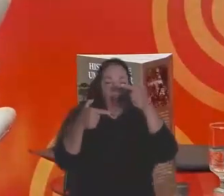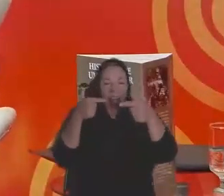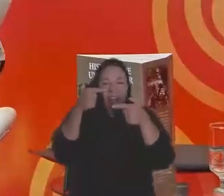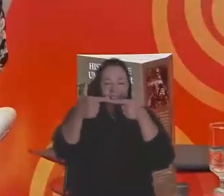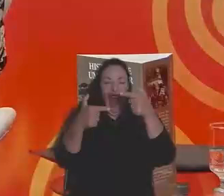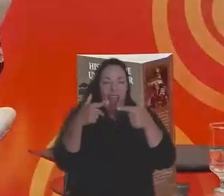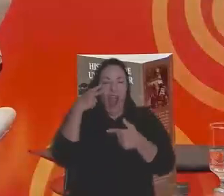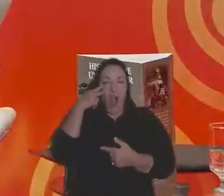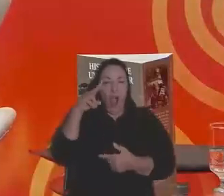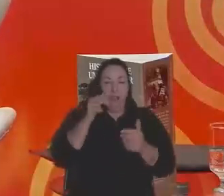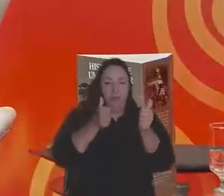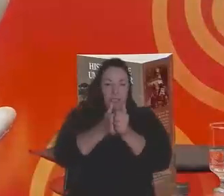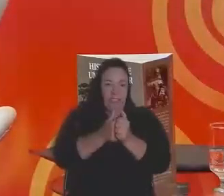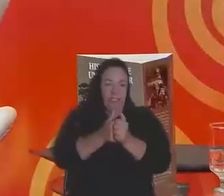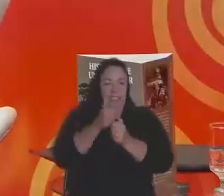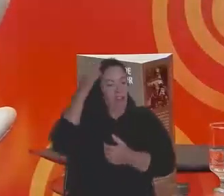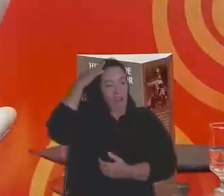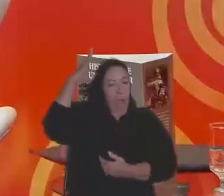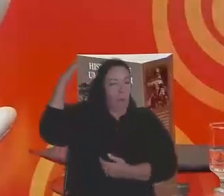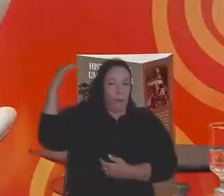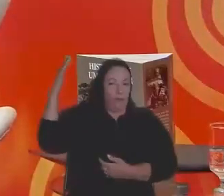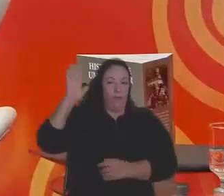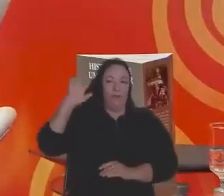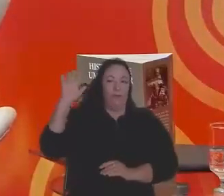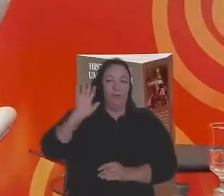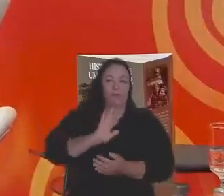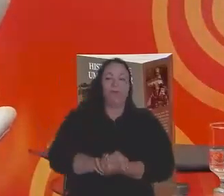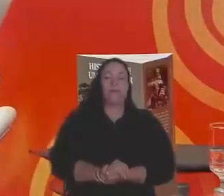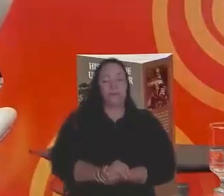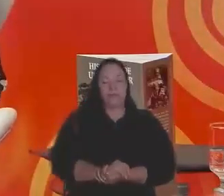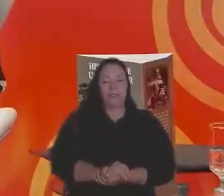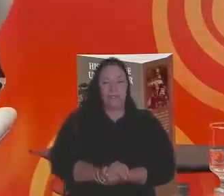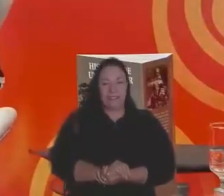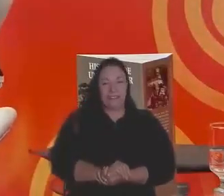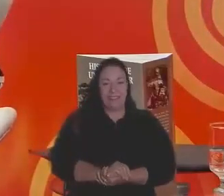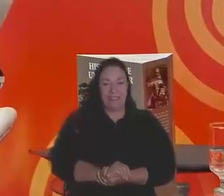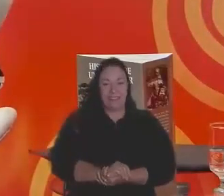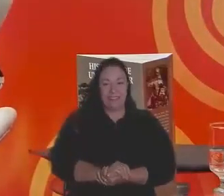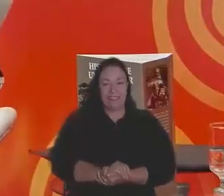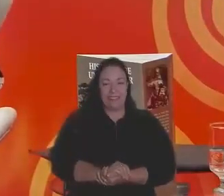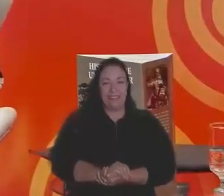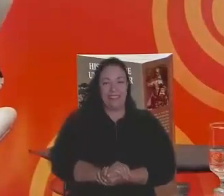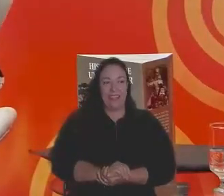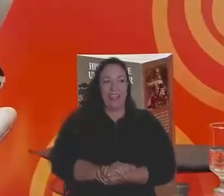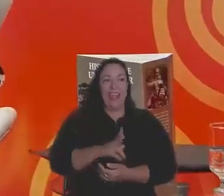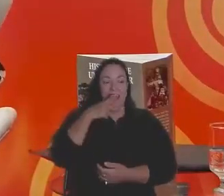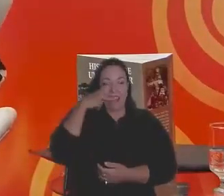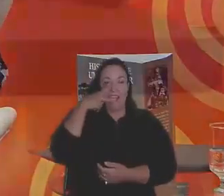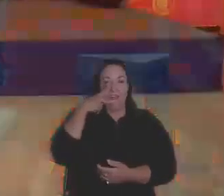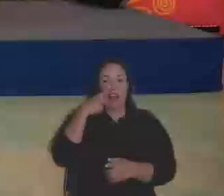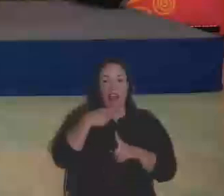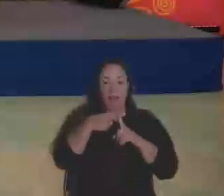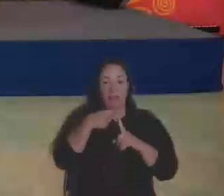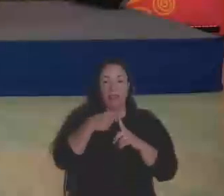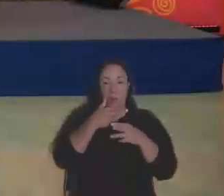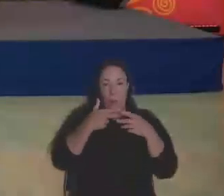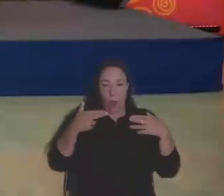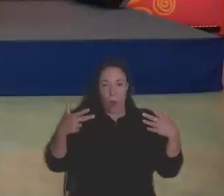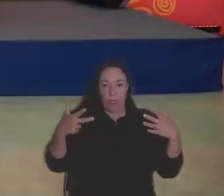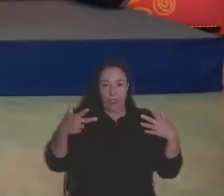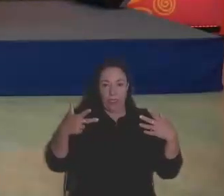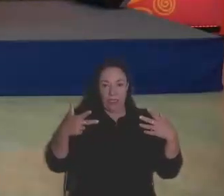Pedra. Então, já está famoso o cara, né, gente? Já está famoso. Quer acrescentar alguma coisa? É isso